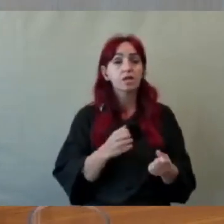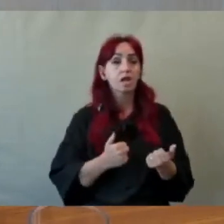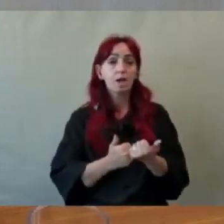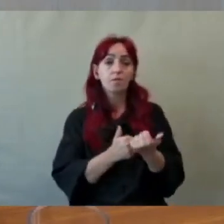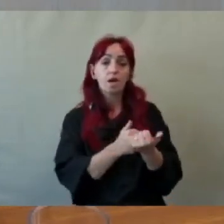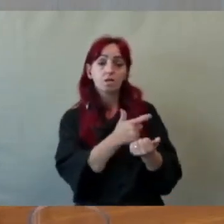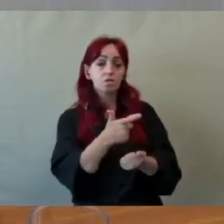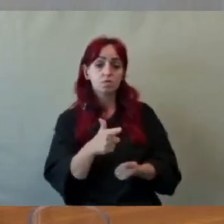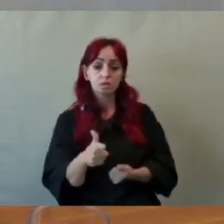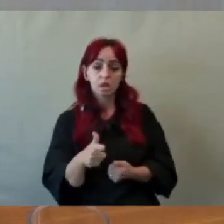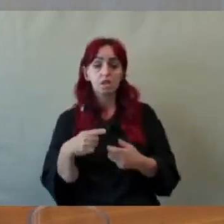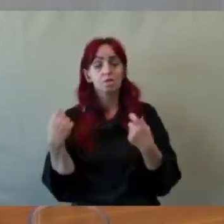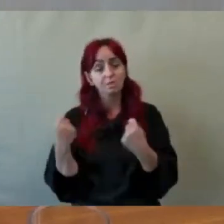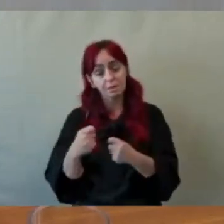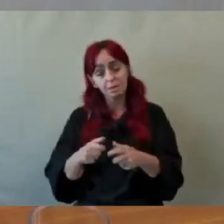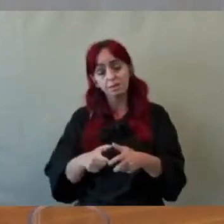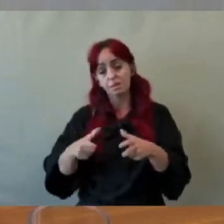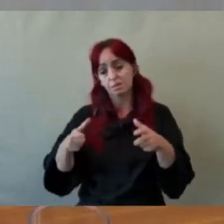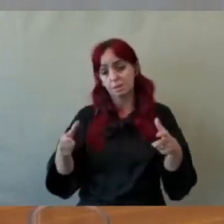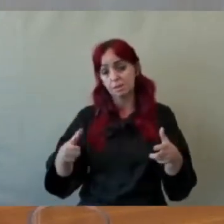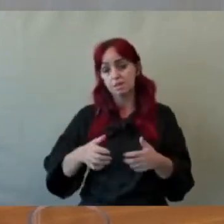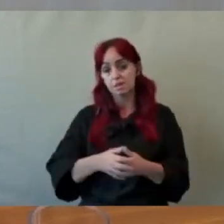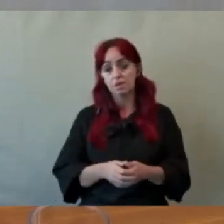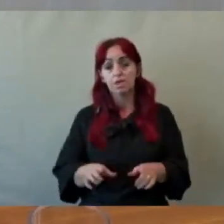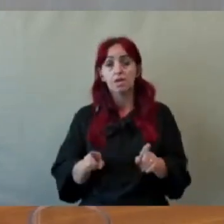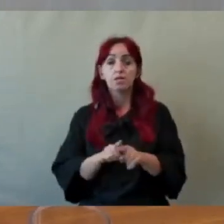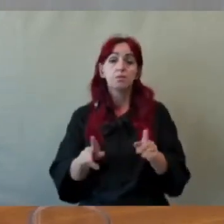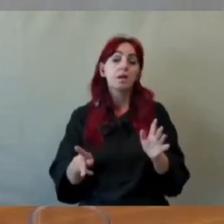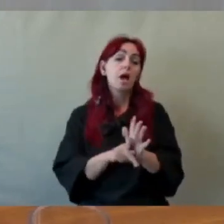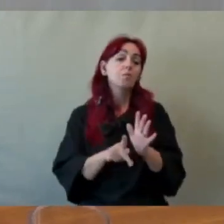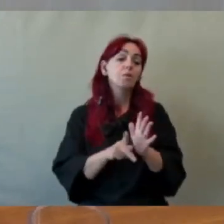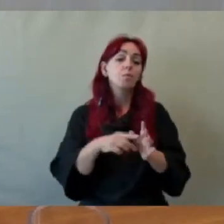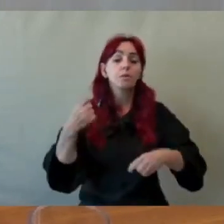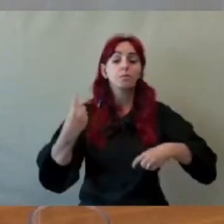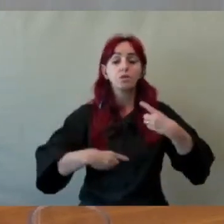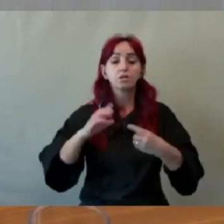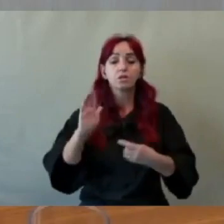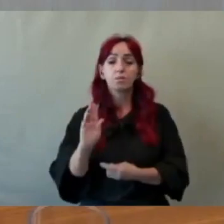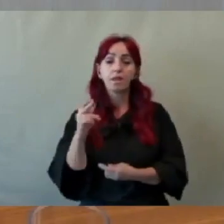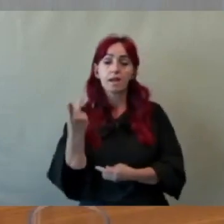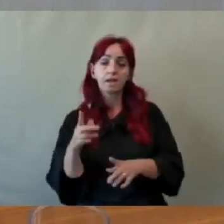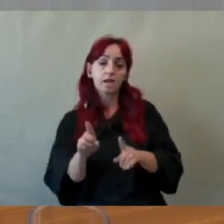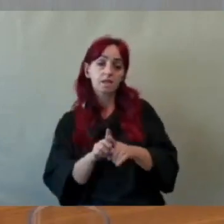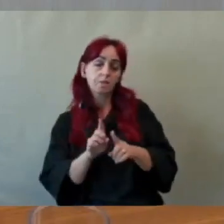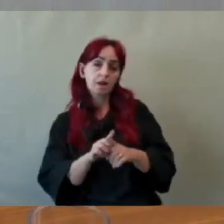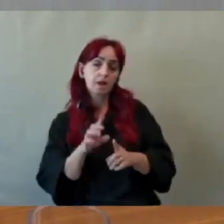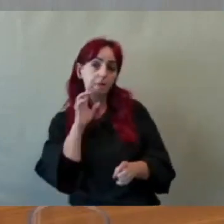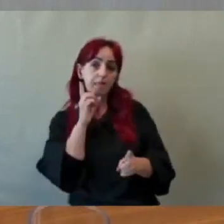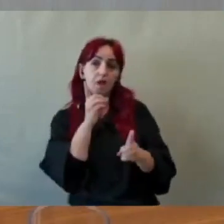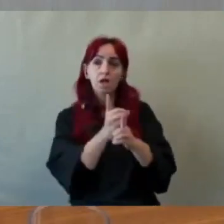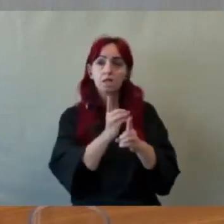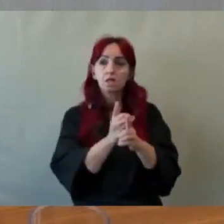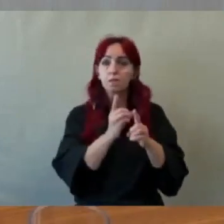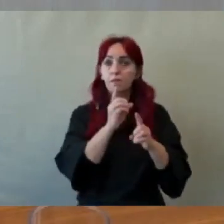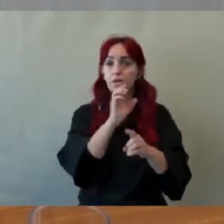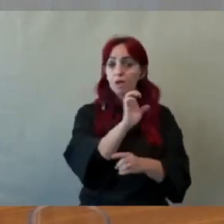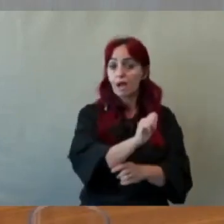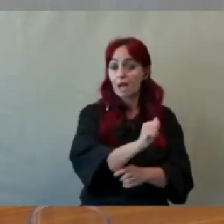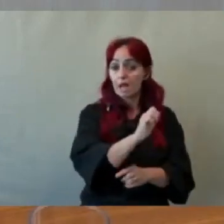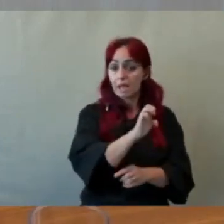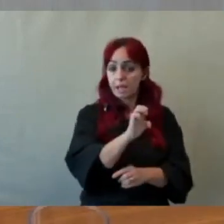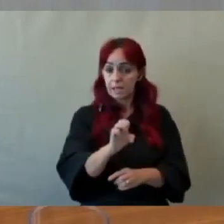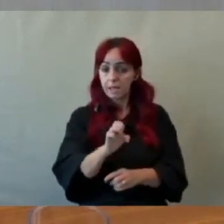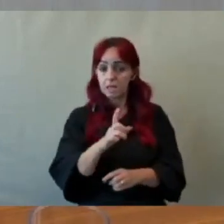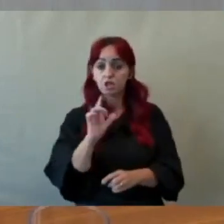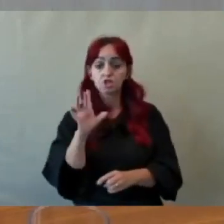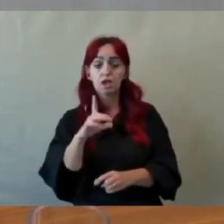precisa dessa ampliação. Além disso, a própria política de Belo Horizonte, né, o atendimento educacional especializado, ele só faz o